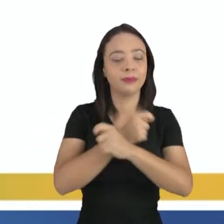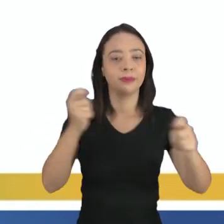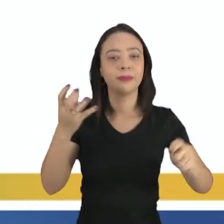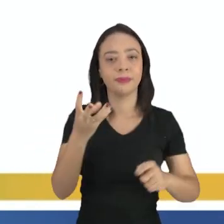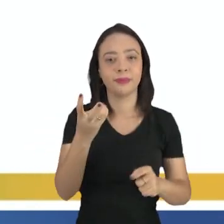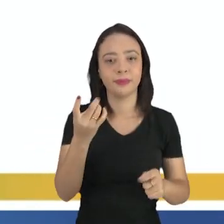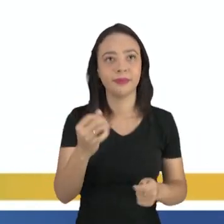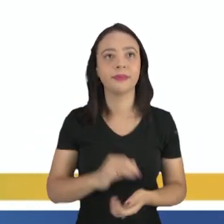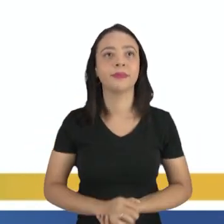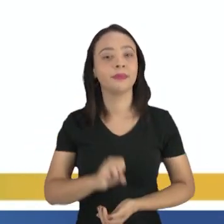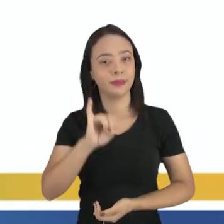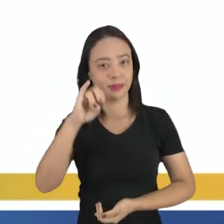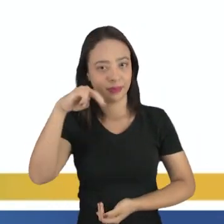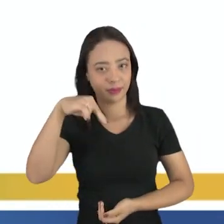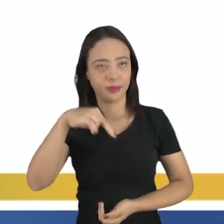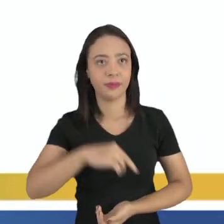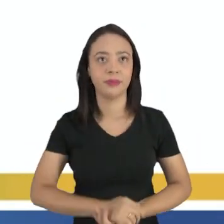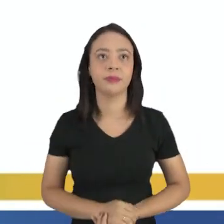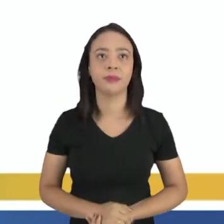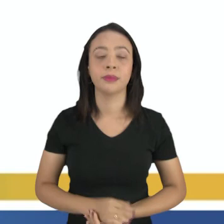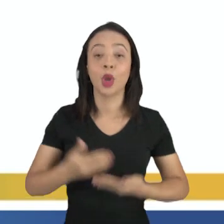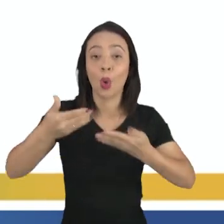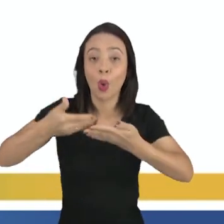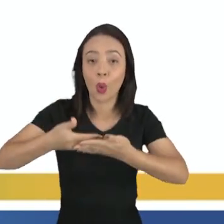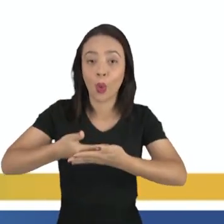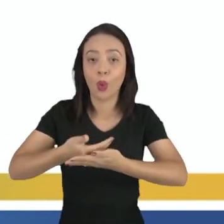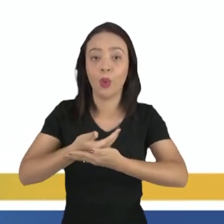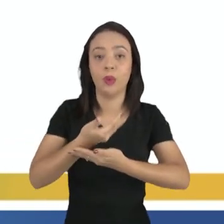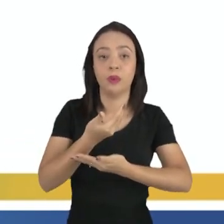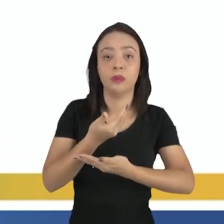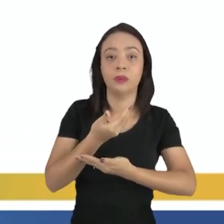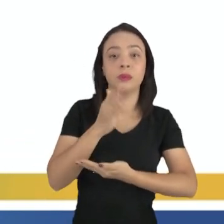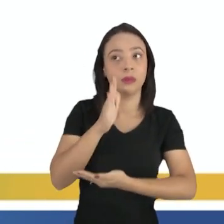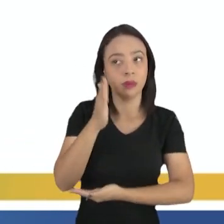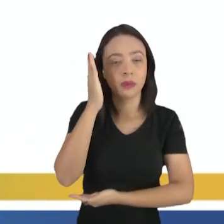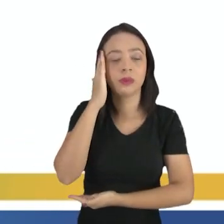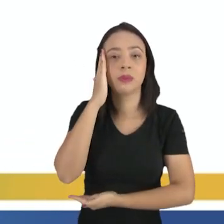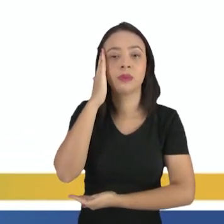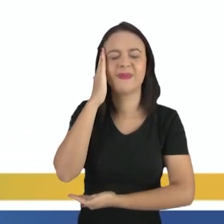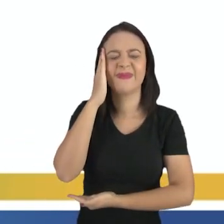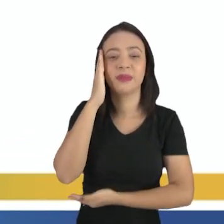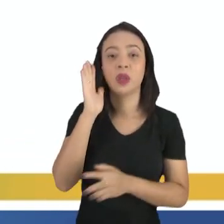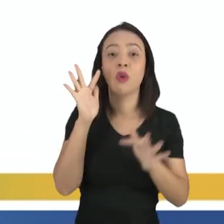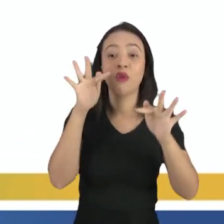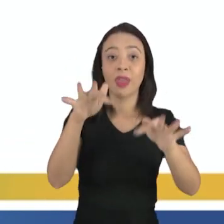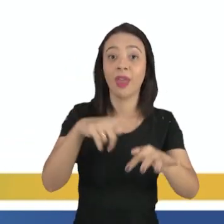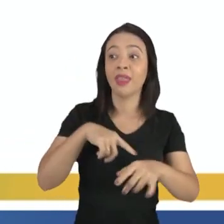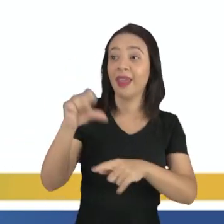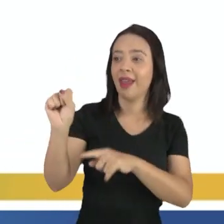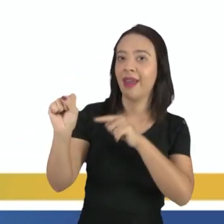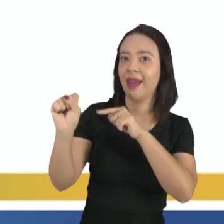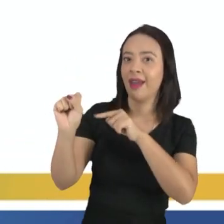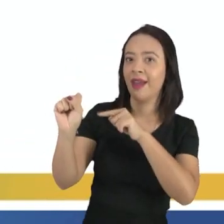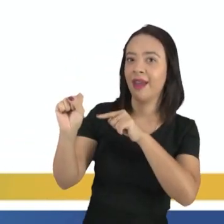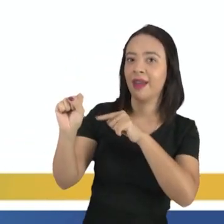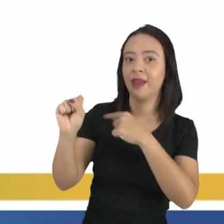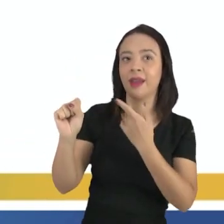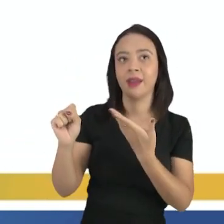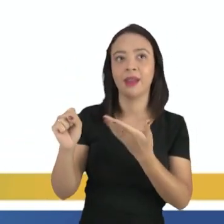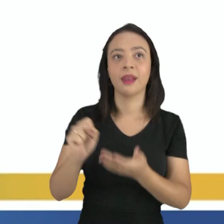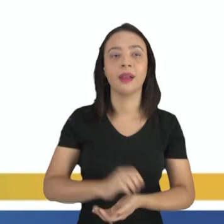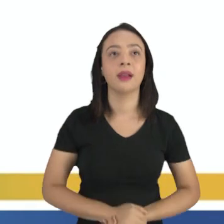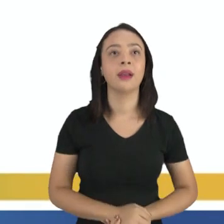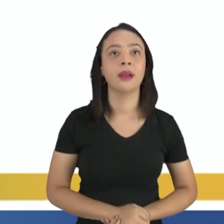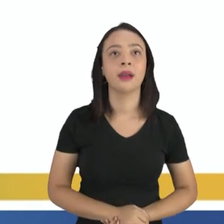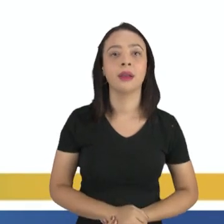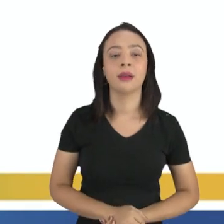Então, milk, incontável. Papaya. Eu já tenho essa dica do S no final, pessoal. Observe isso aí, hein?